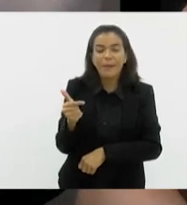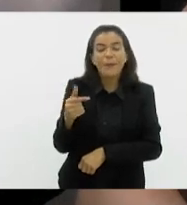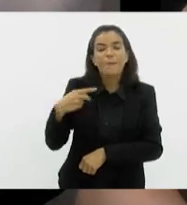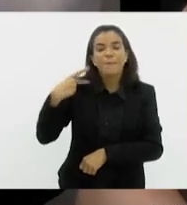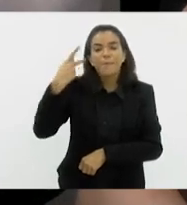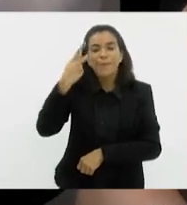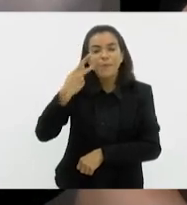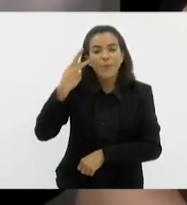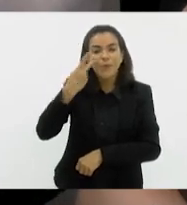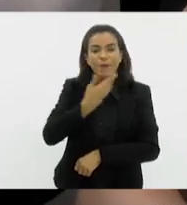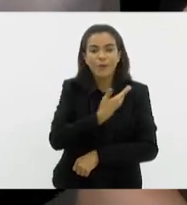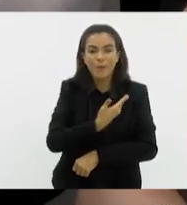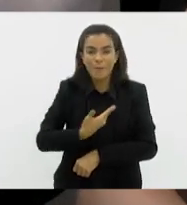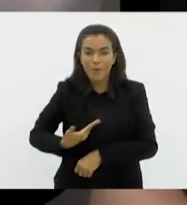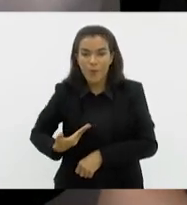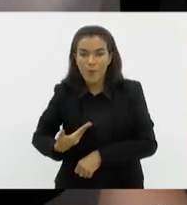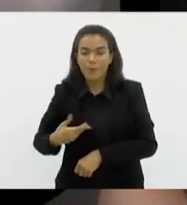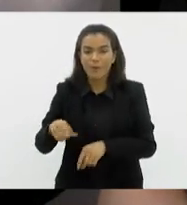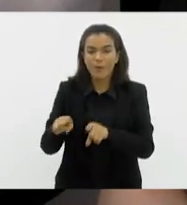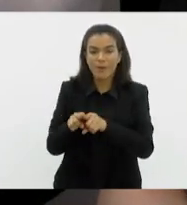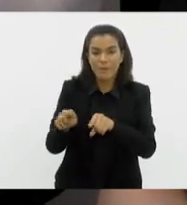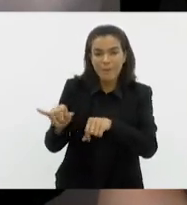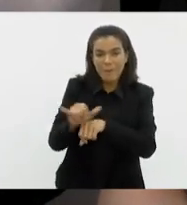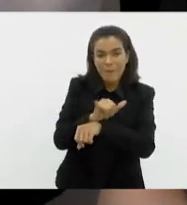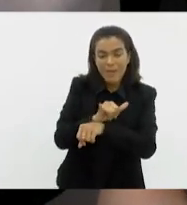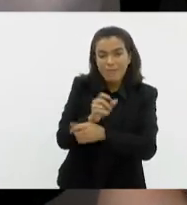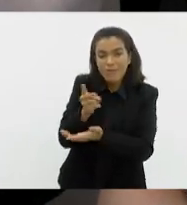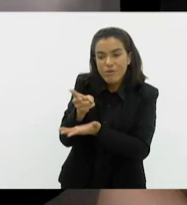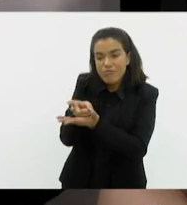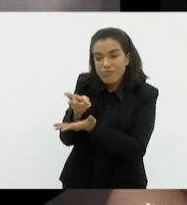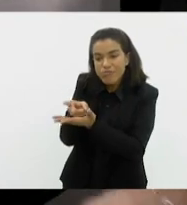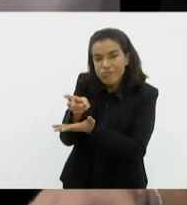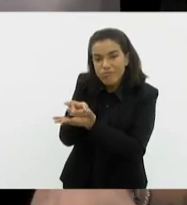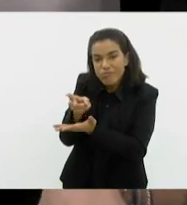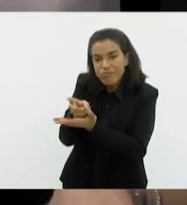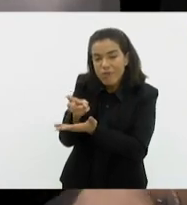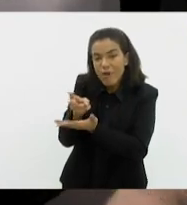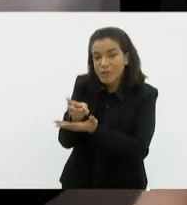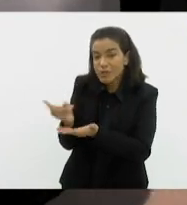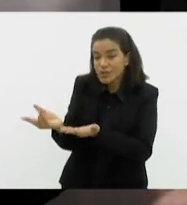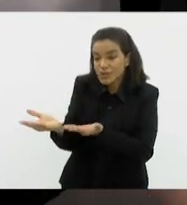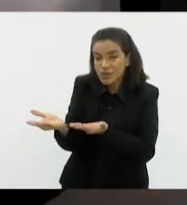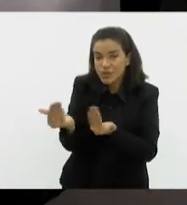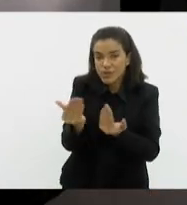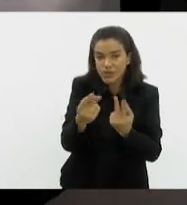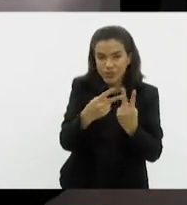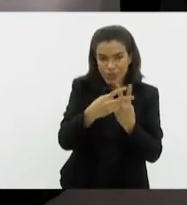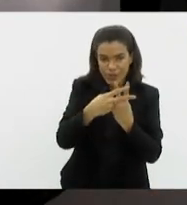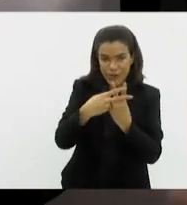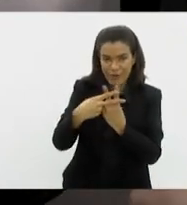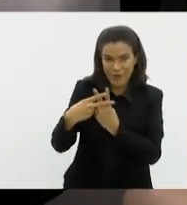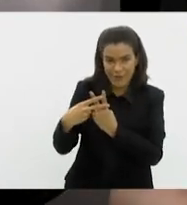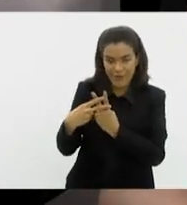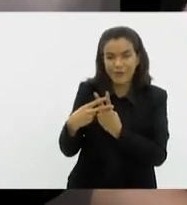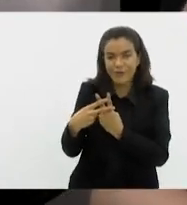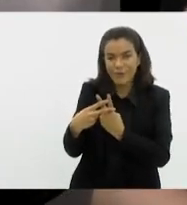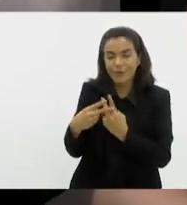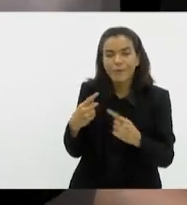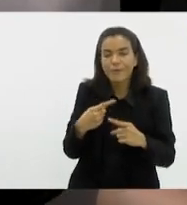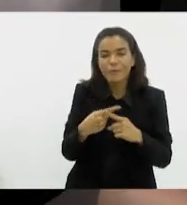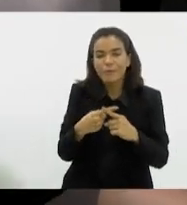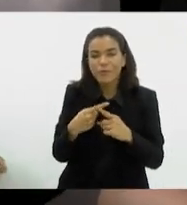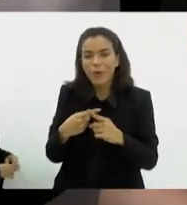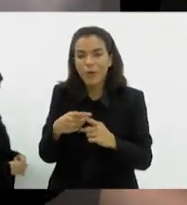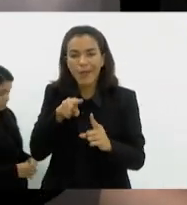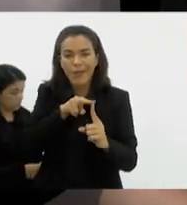políticas públicas, meios de manutenção de jovens encarcerados, né? Porque a